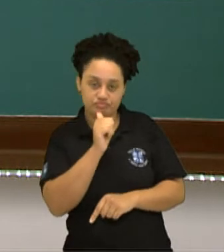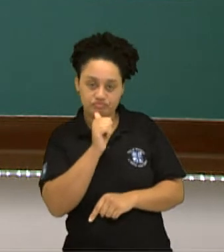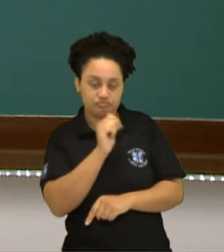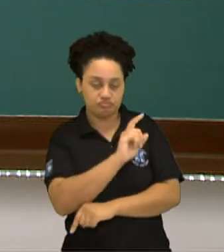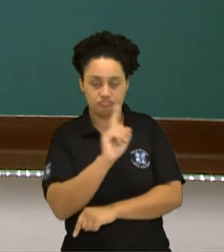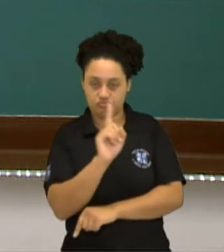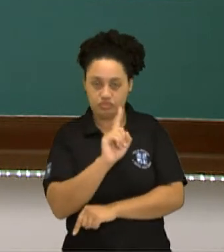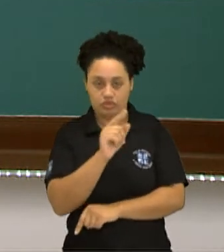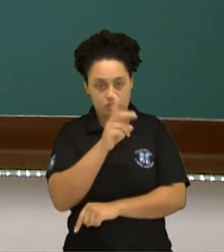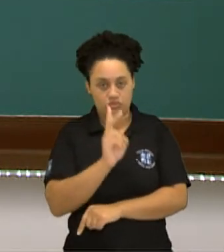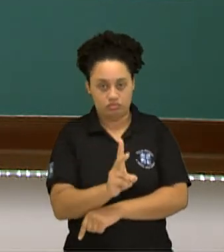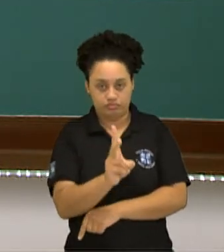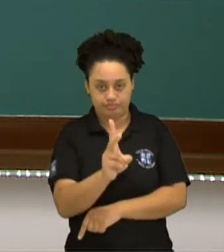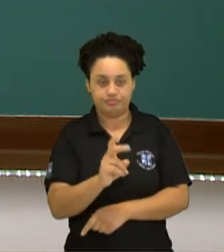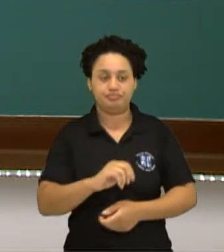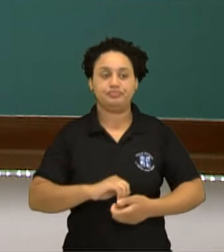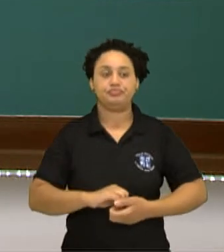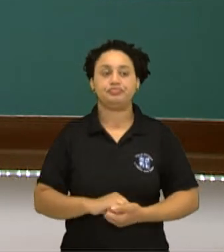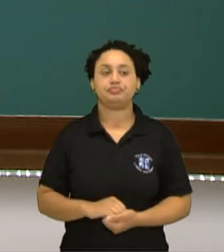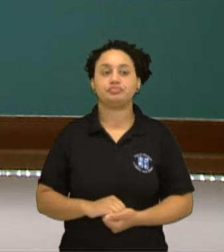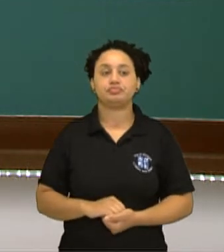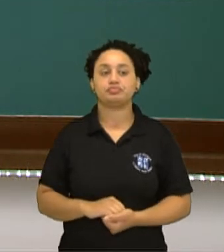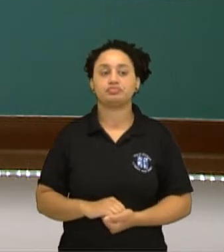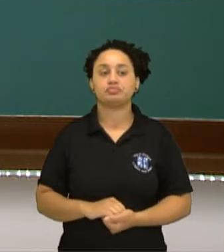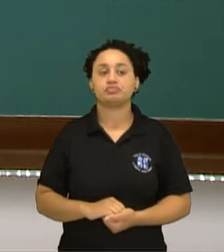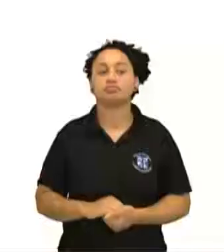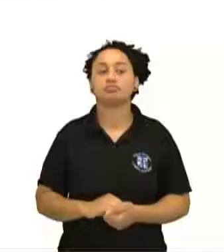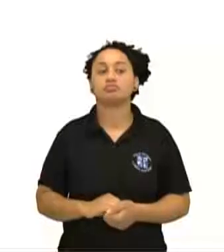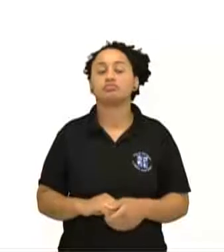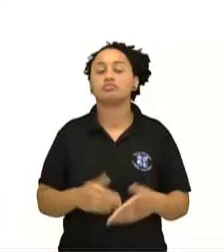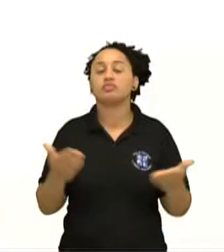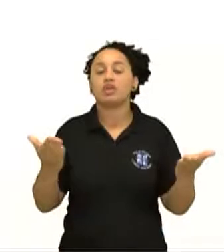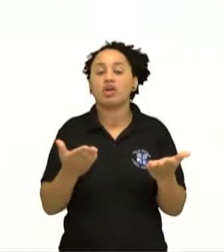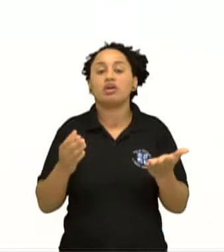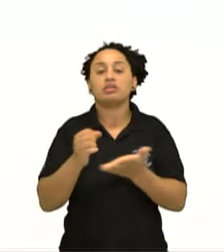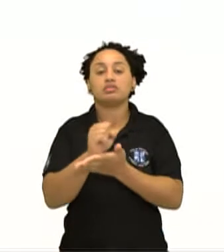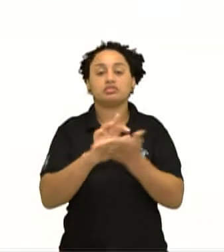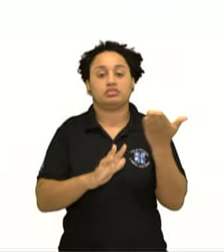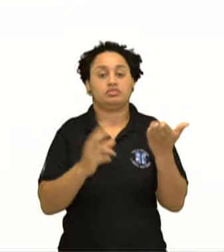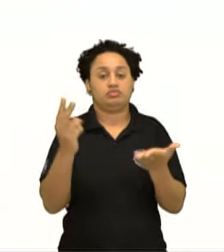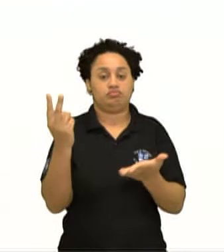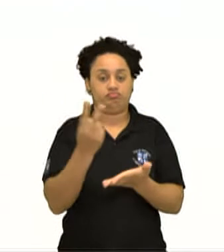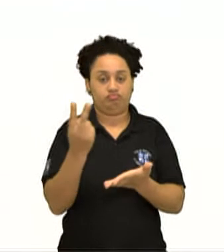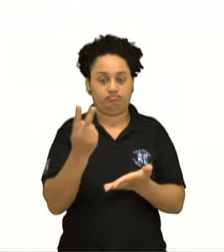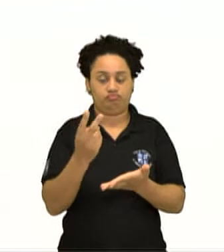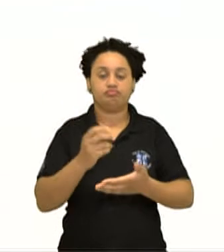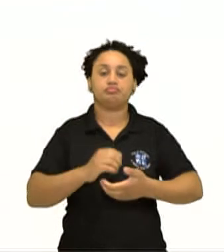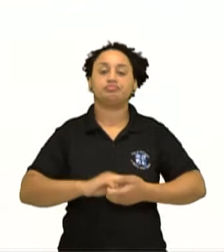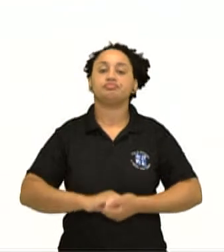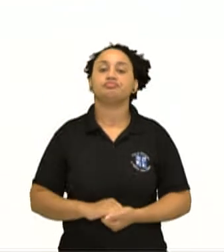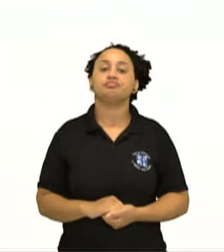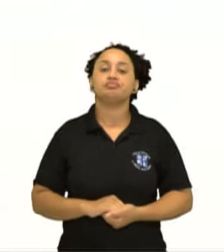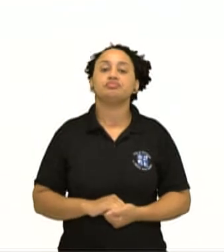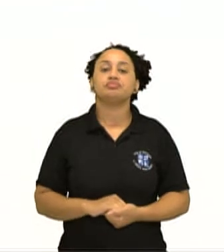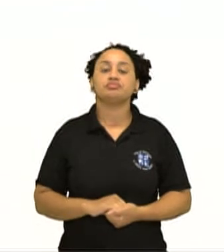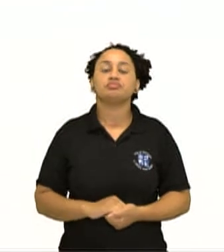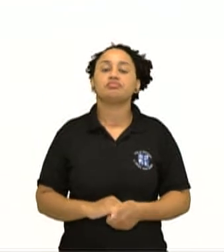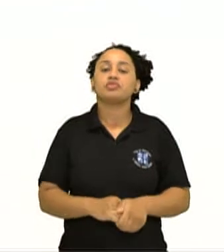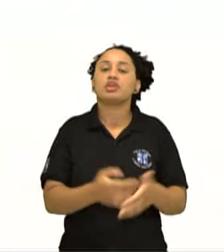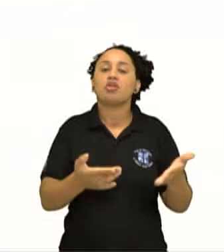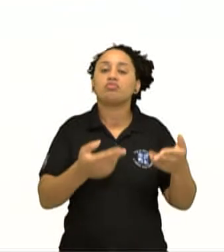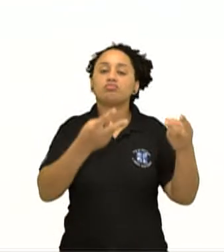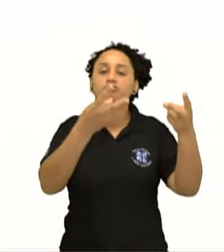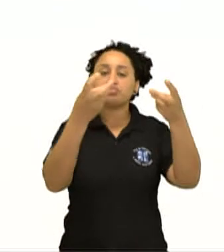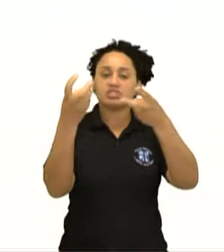ou feminino, bien? Adelante. Vamos agora para a atividade de número 2. Identifique